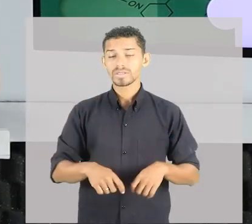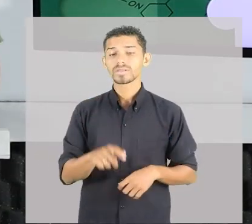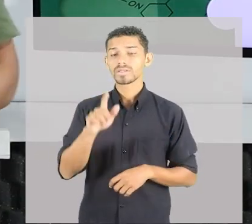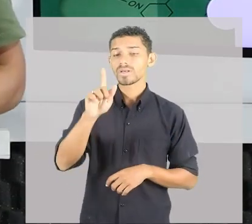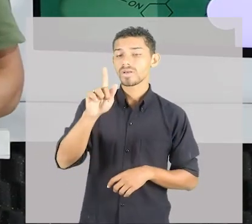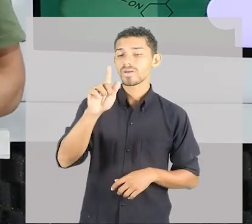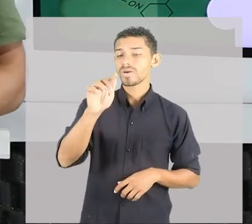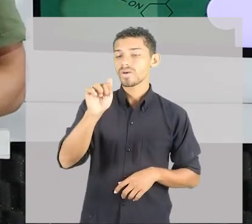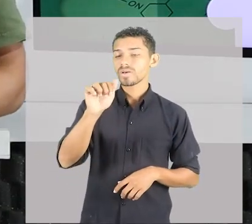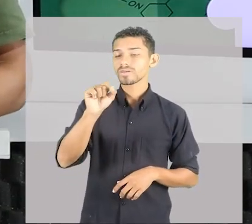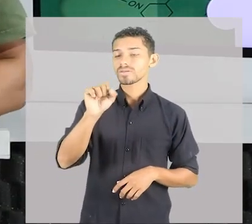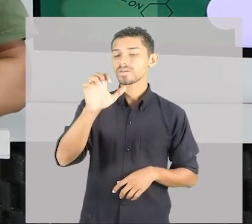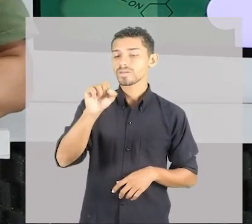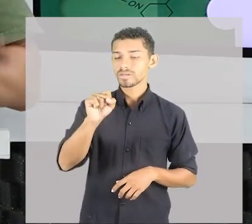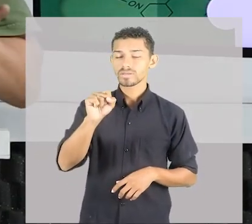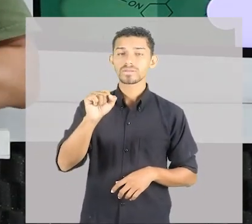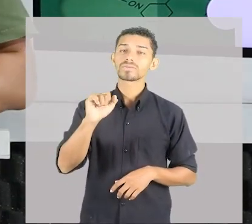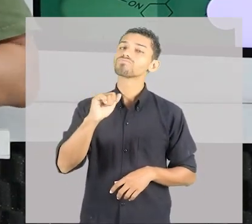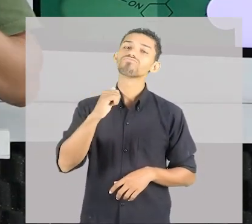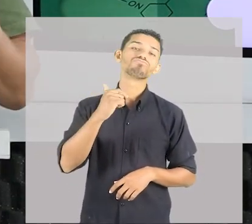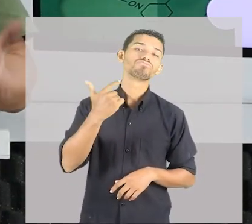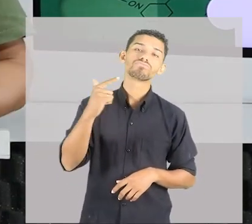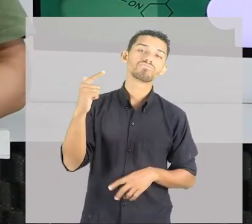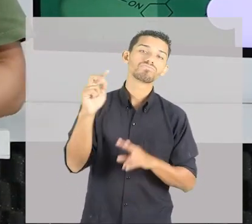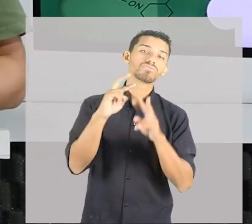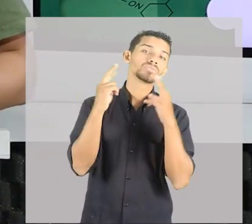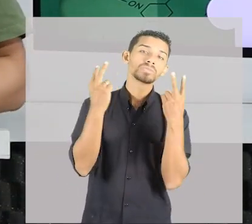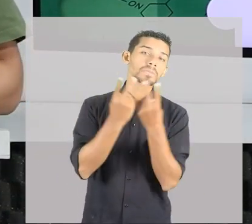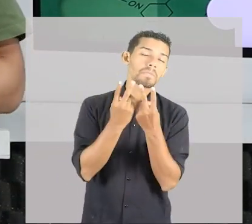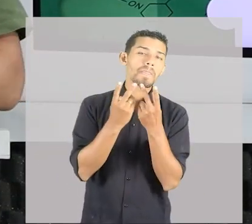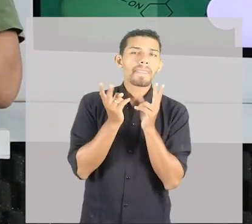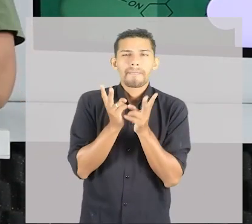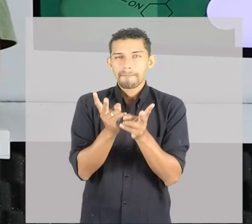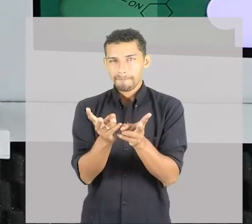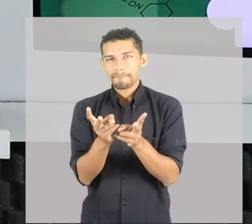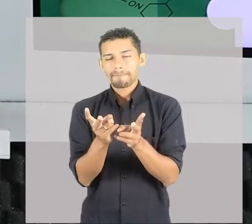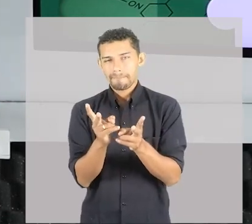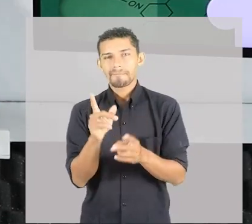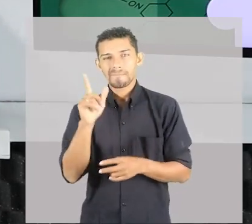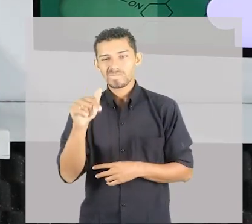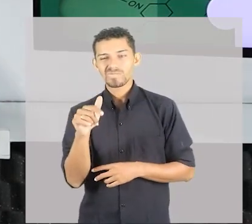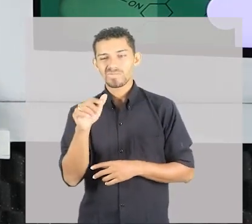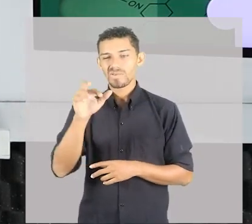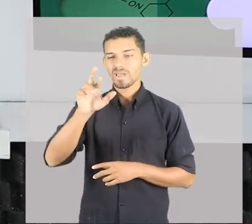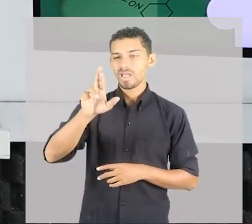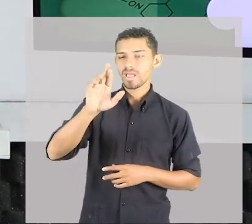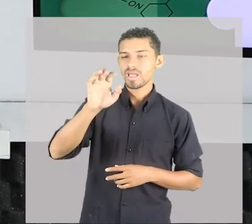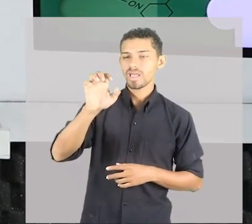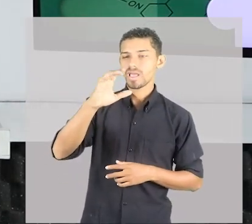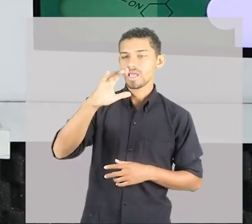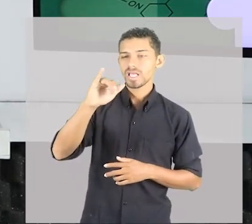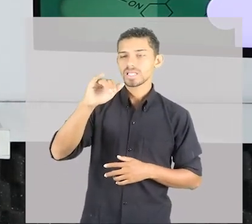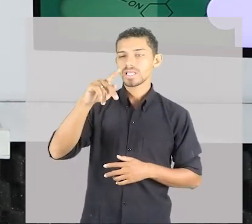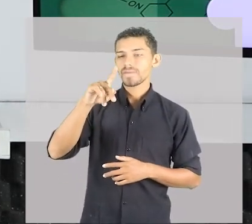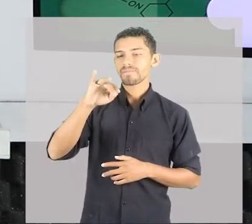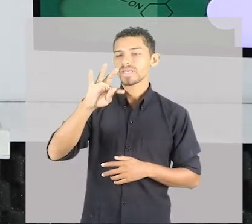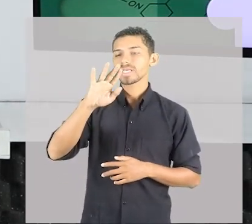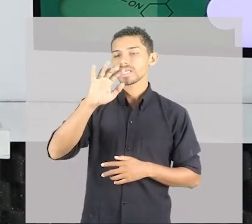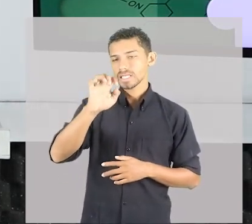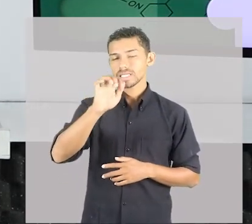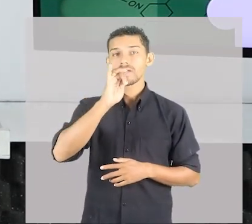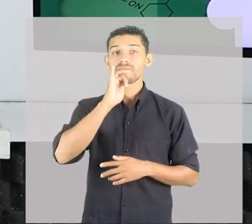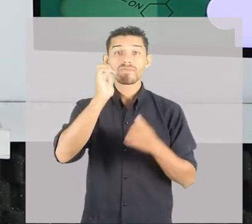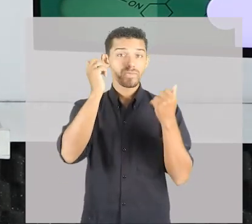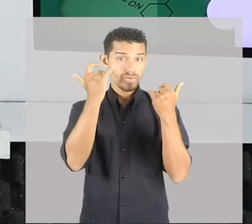tá armazenado então o volume do gás sempre vai ser o volume do recipiente E aí não esquece falou em volume do